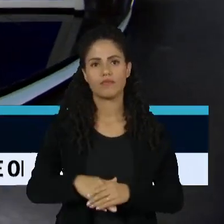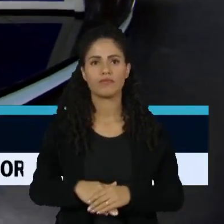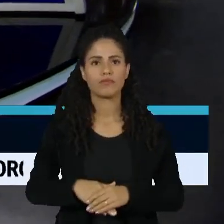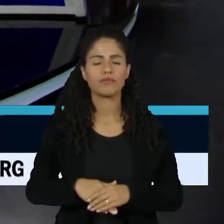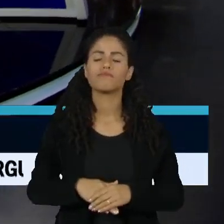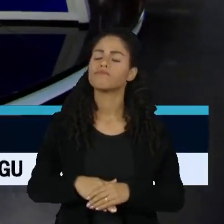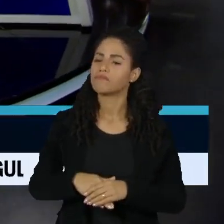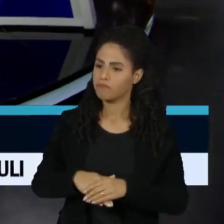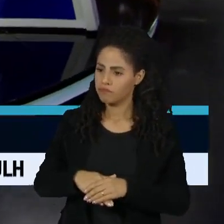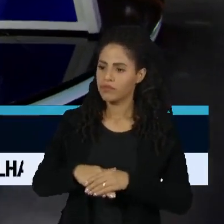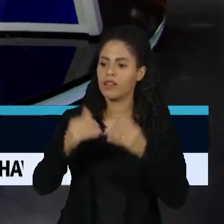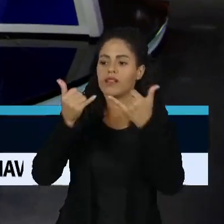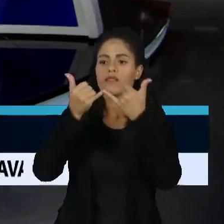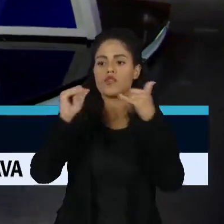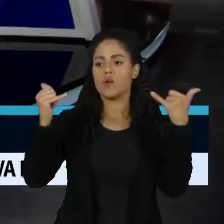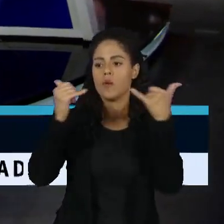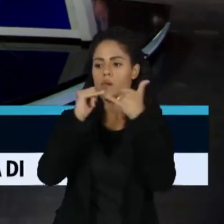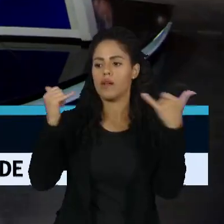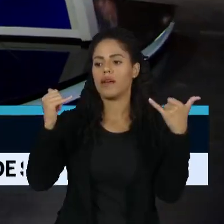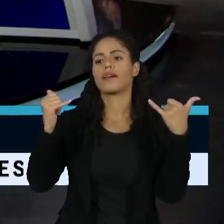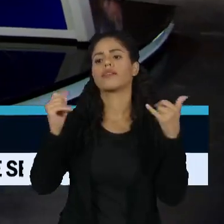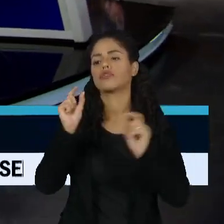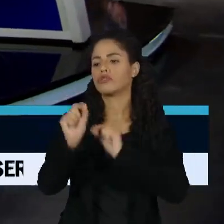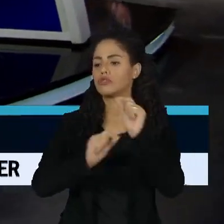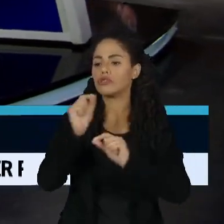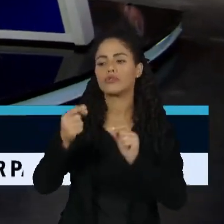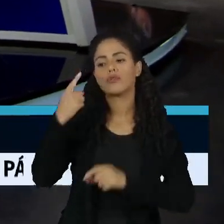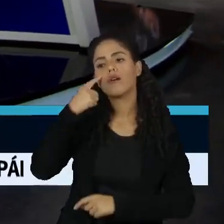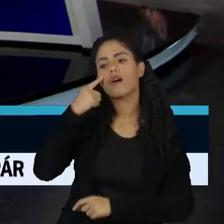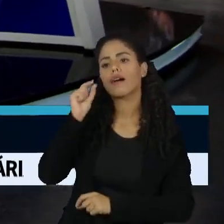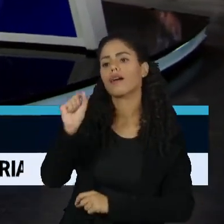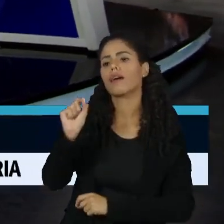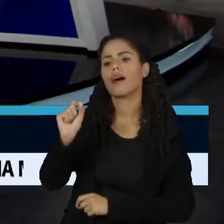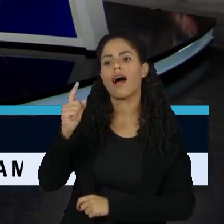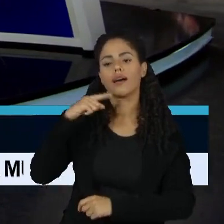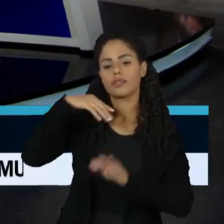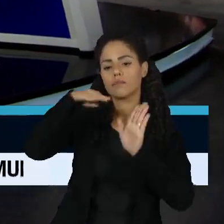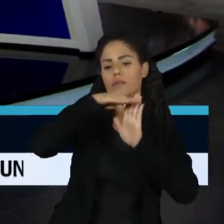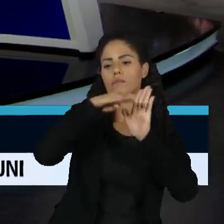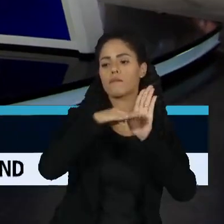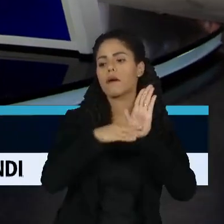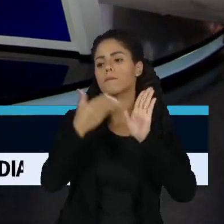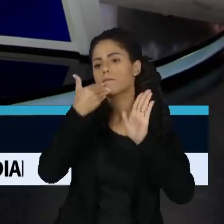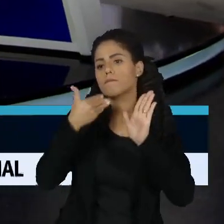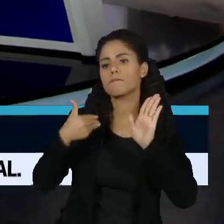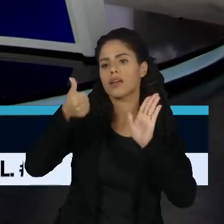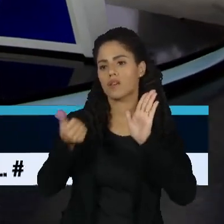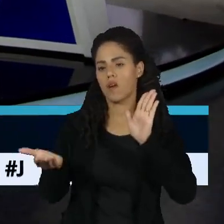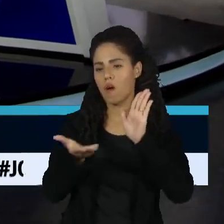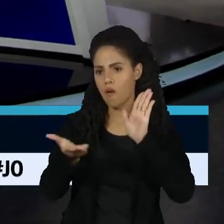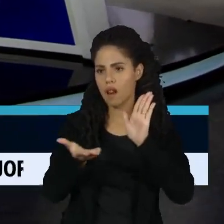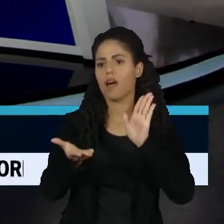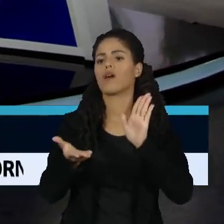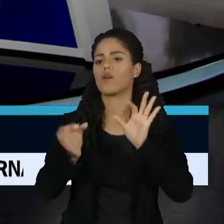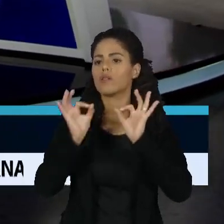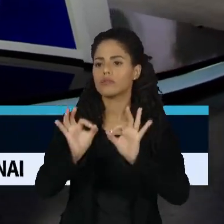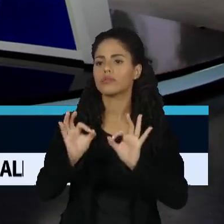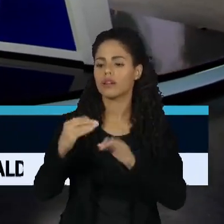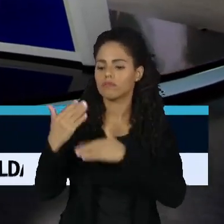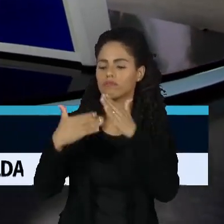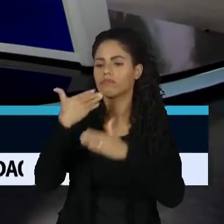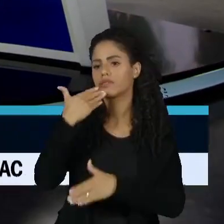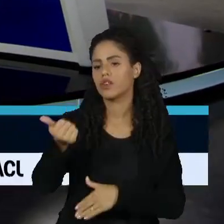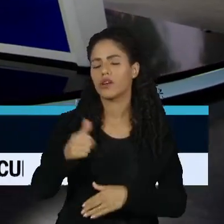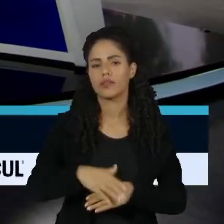Cênis, a energia renovável está na pauta. Vamos ver, ou melhor, é preciso ter avanços significativos nesta área?